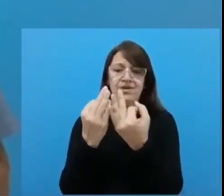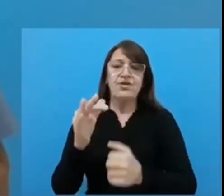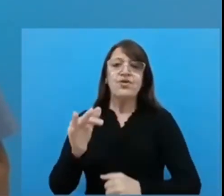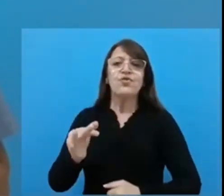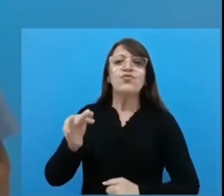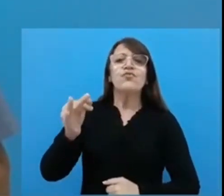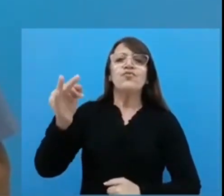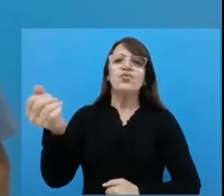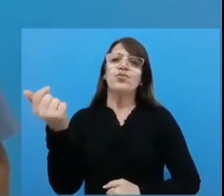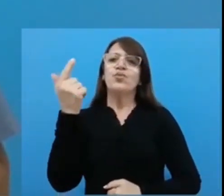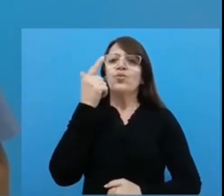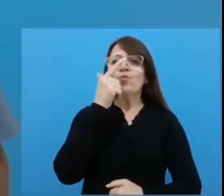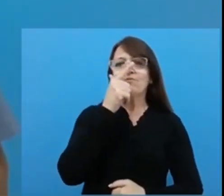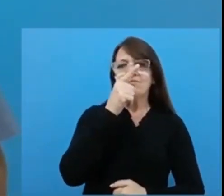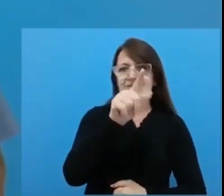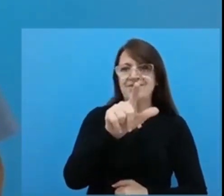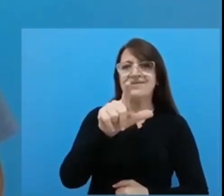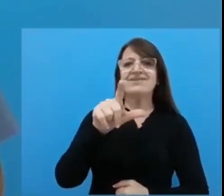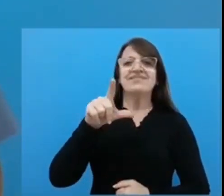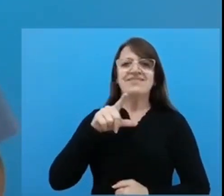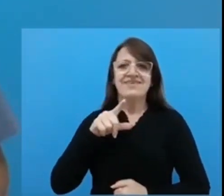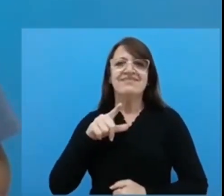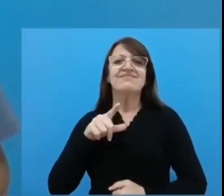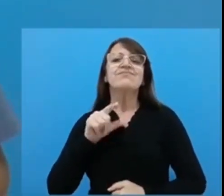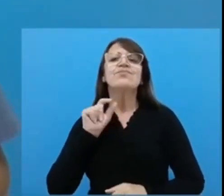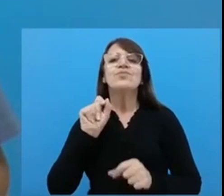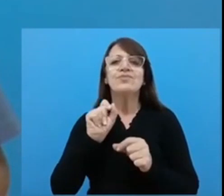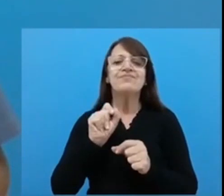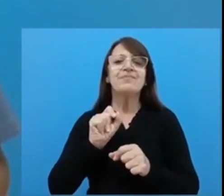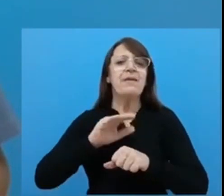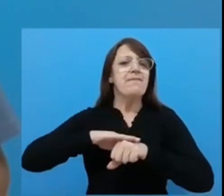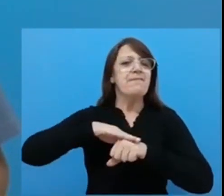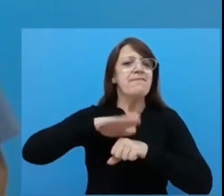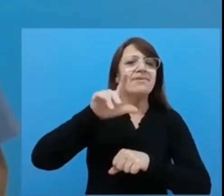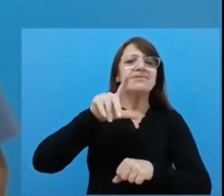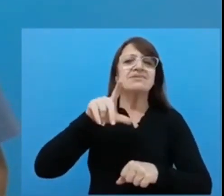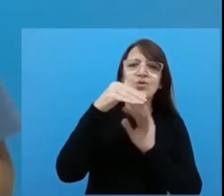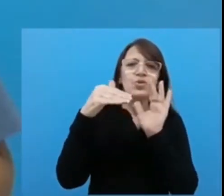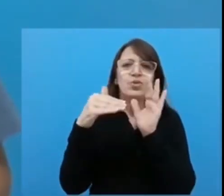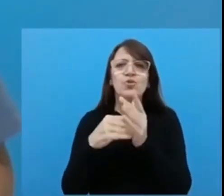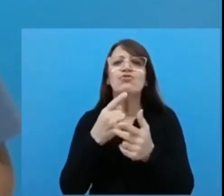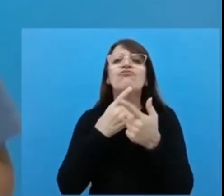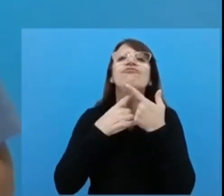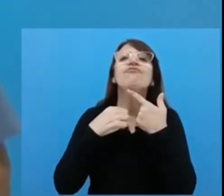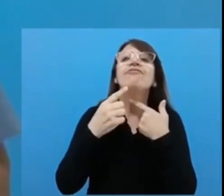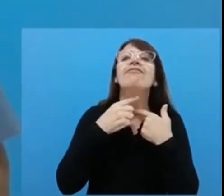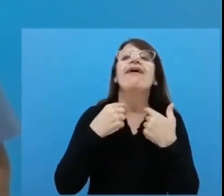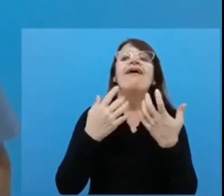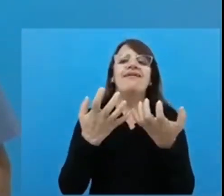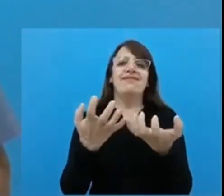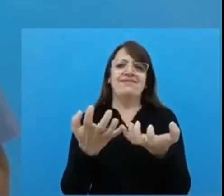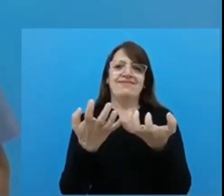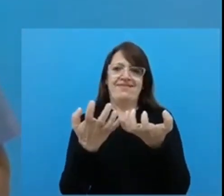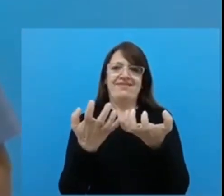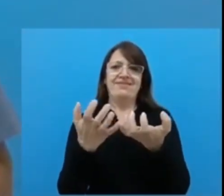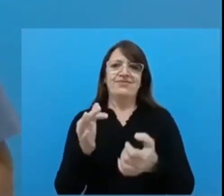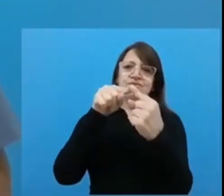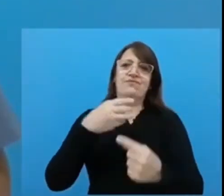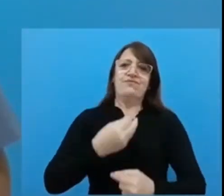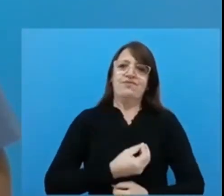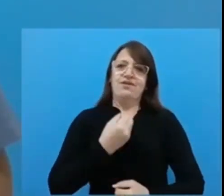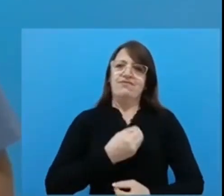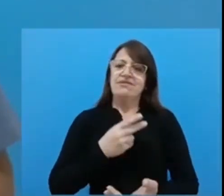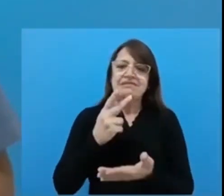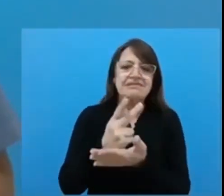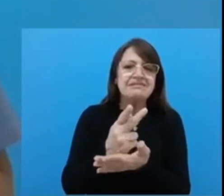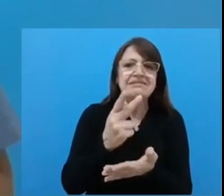que eles consigam cada vez mais espaço, para que eles consigam cada vez mais alcançar aquilo que eles tanto desejam,